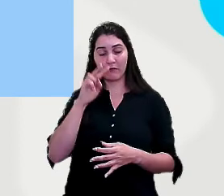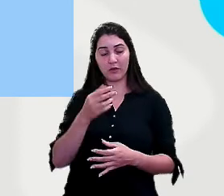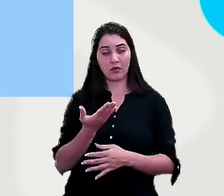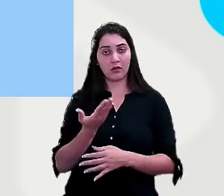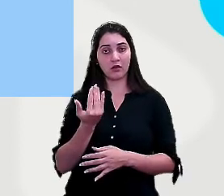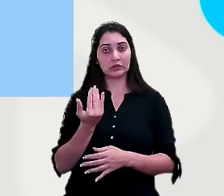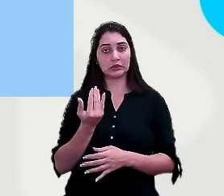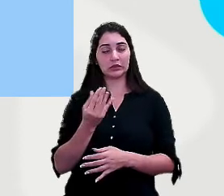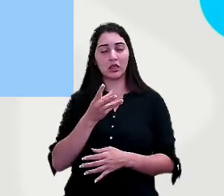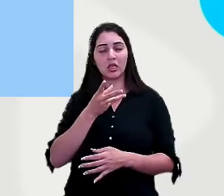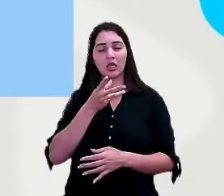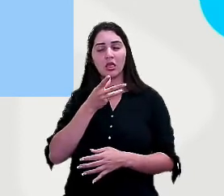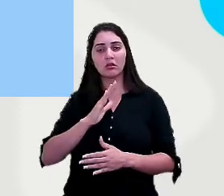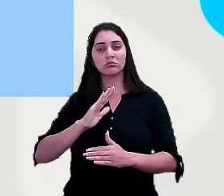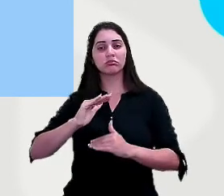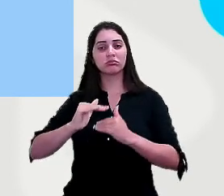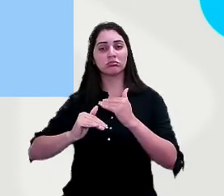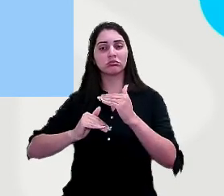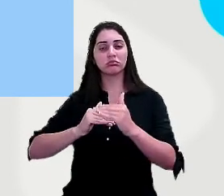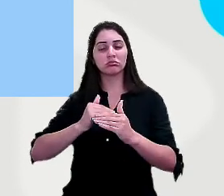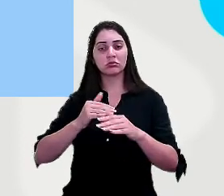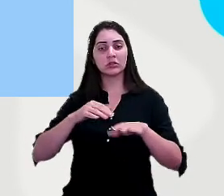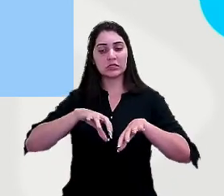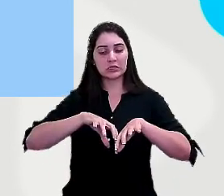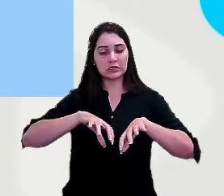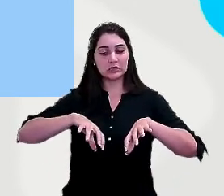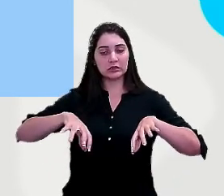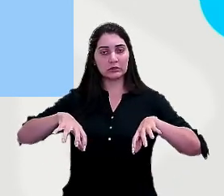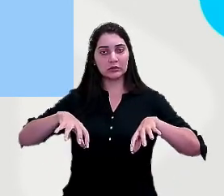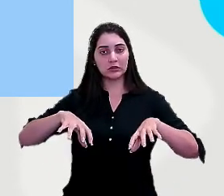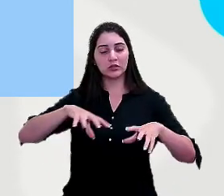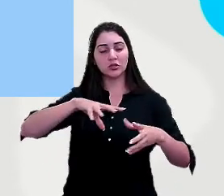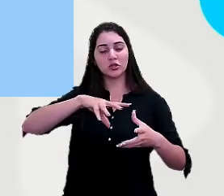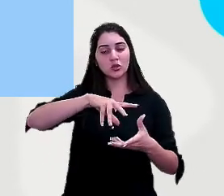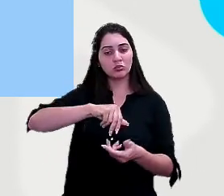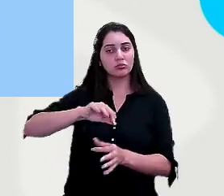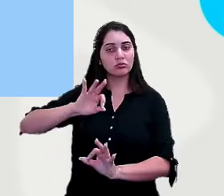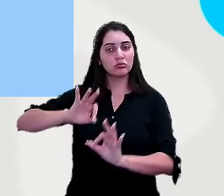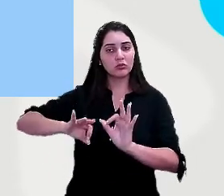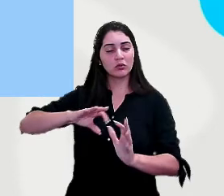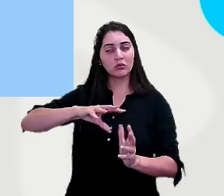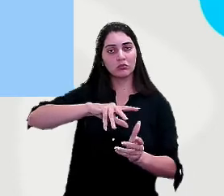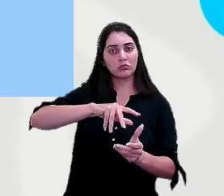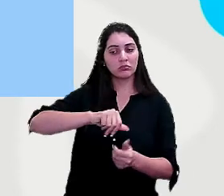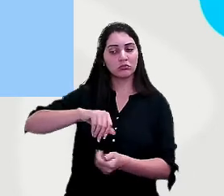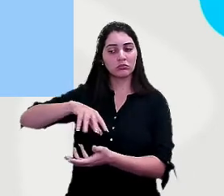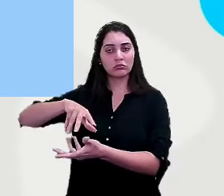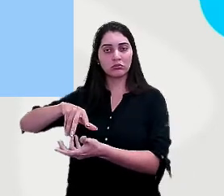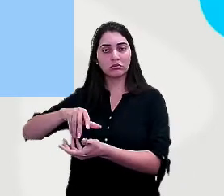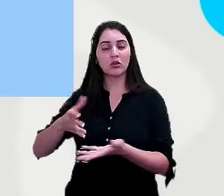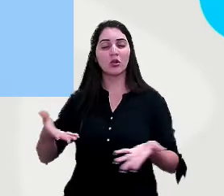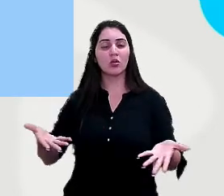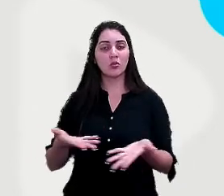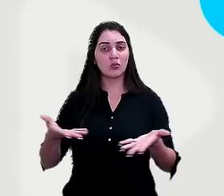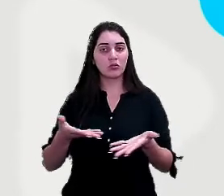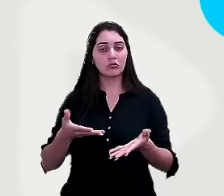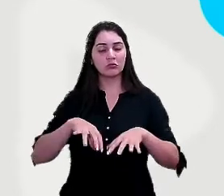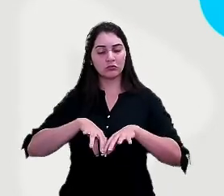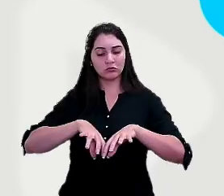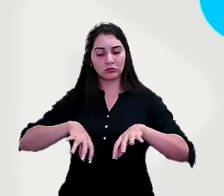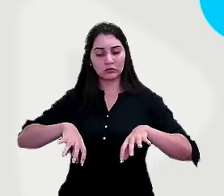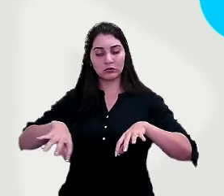com o tempo eles foram separando-se e formando os continentes atuais. E eles foram